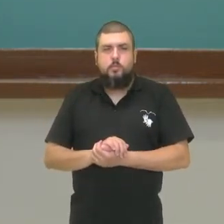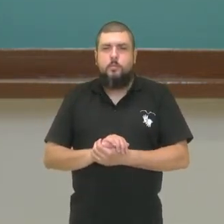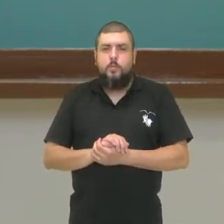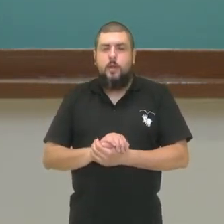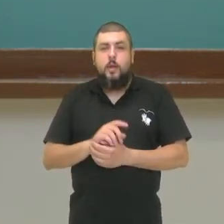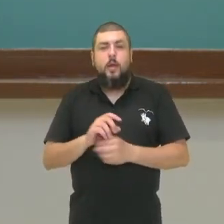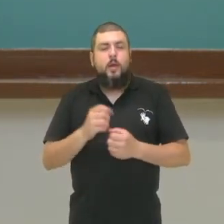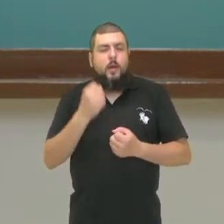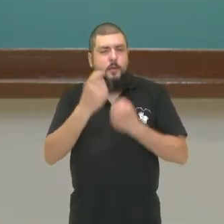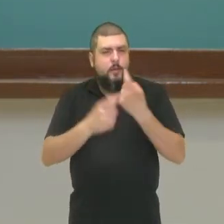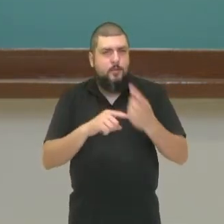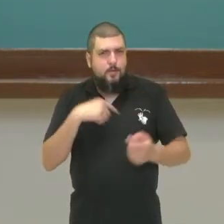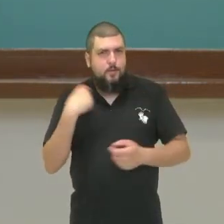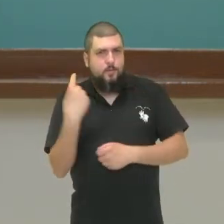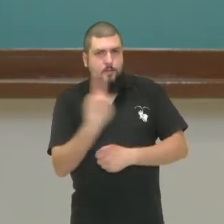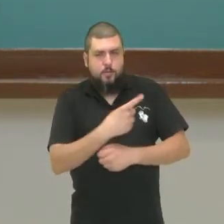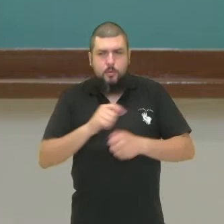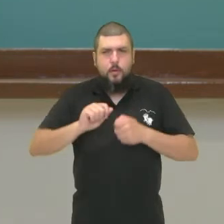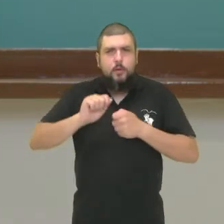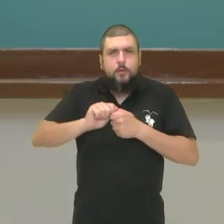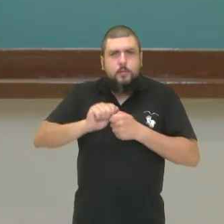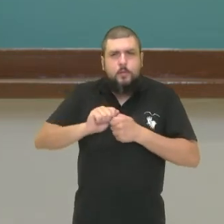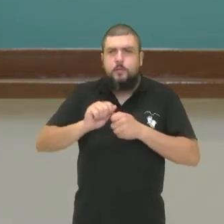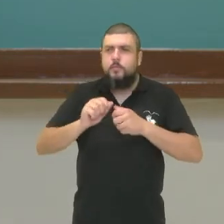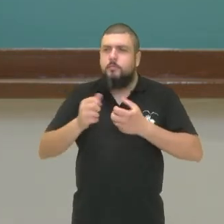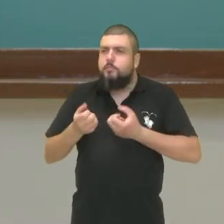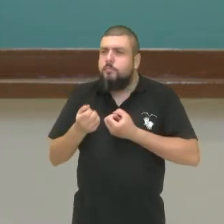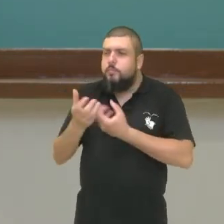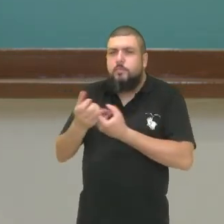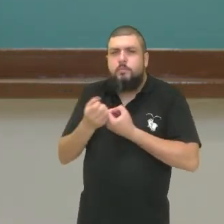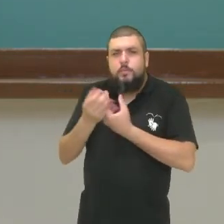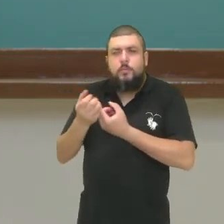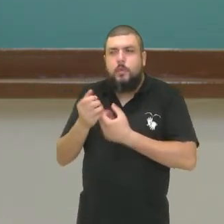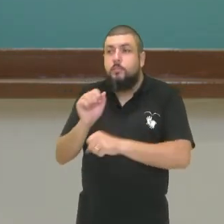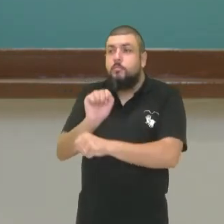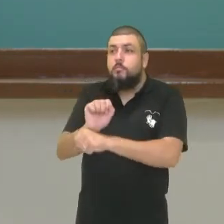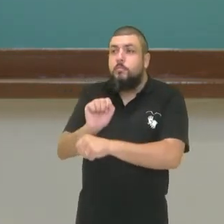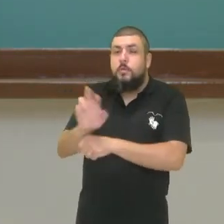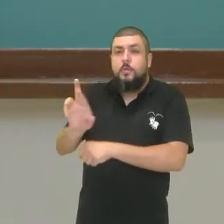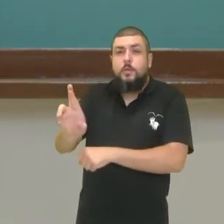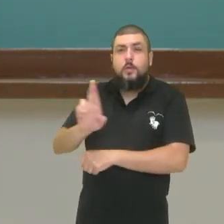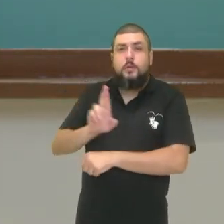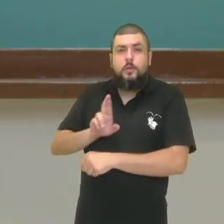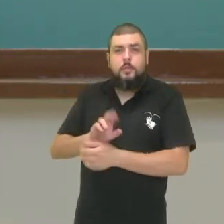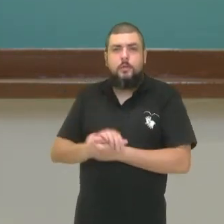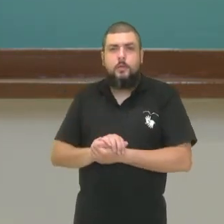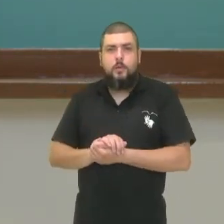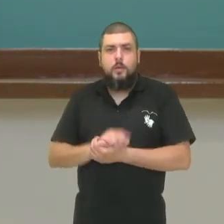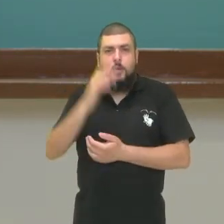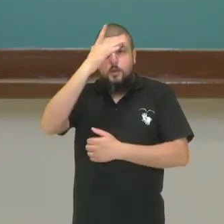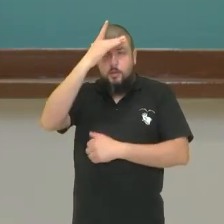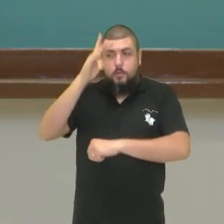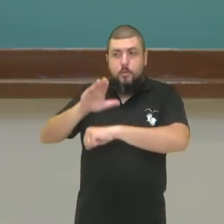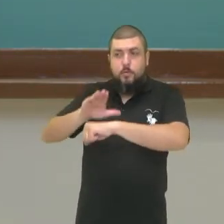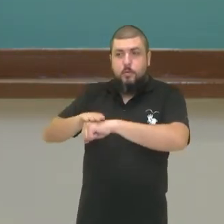esperando um estímulo, né, de uma outra pessoa, né? Ela nos dá esse retorno,